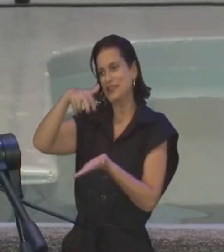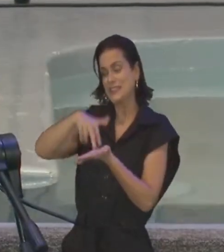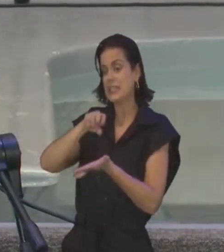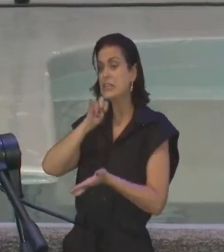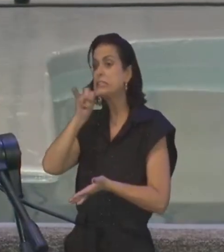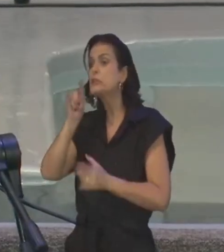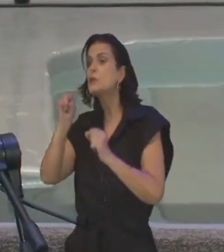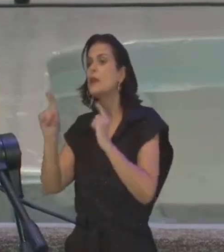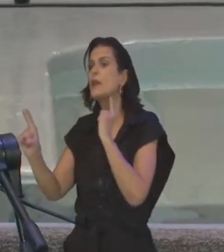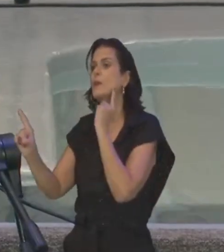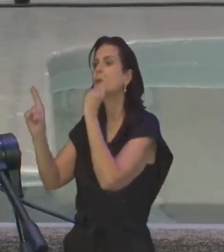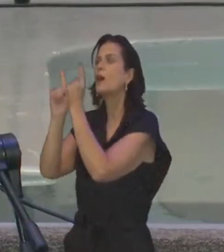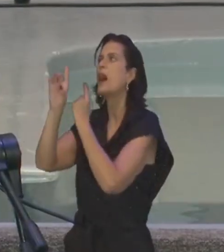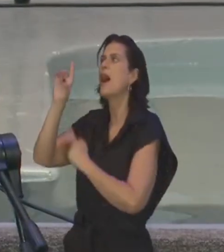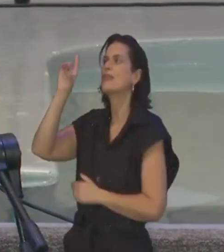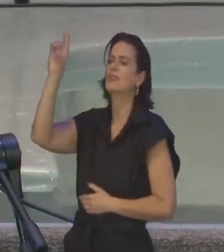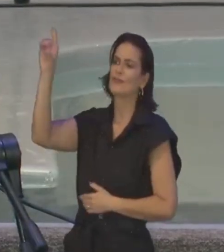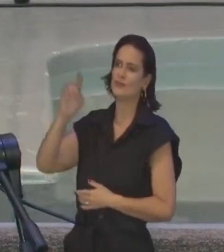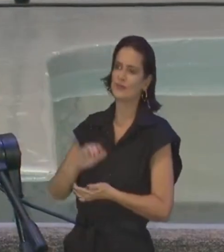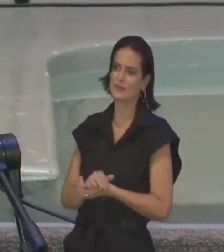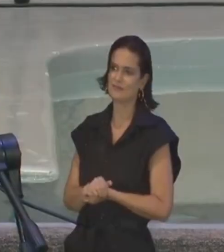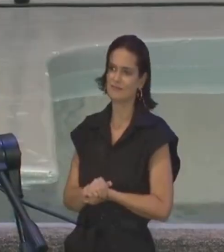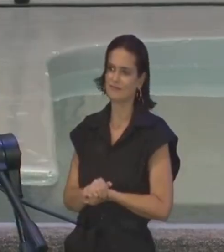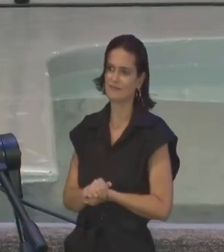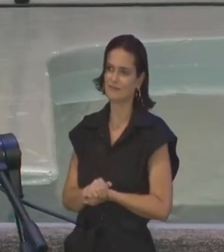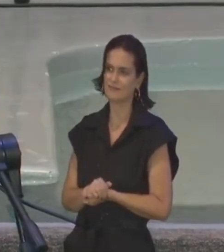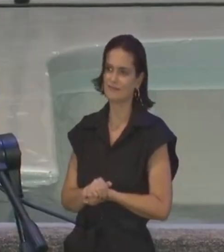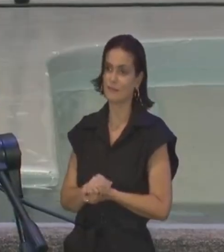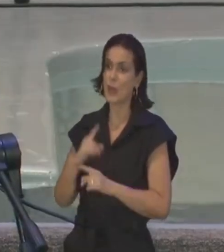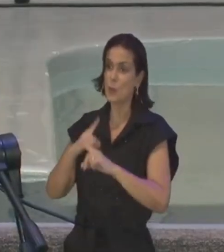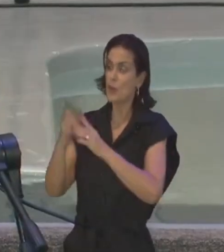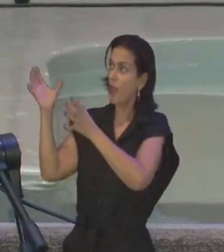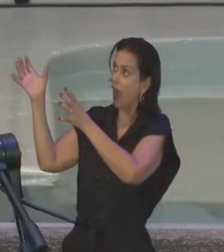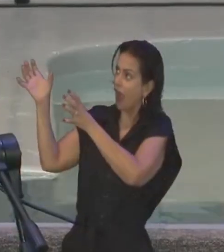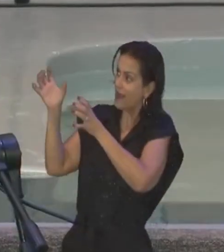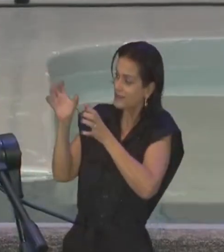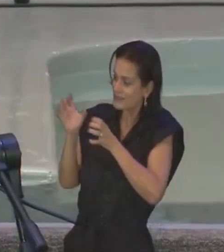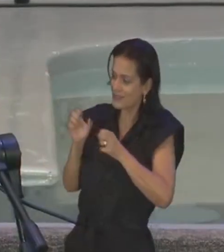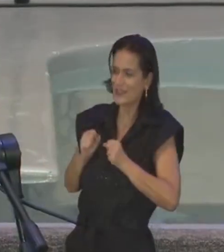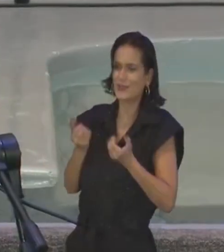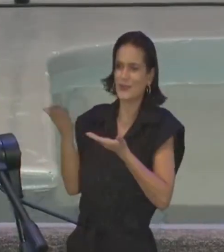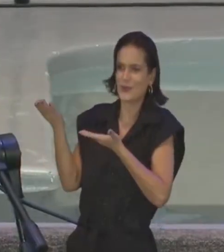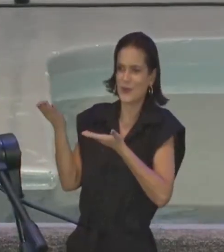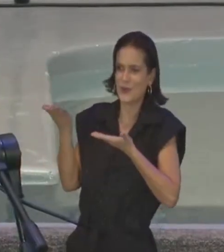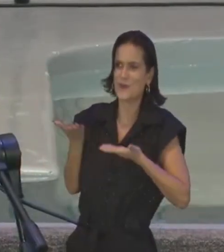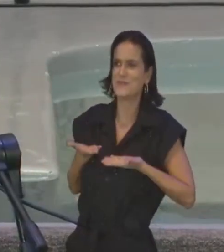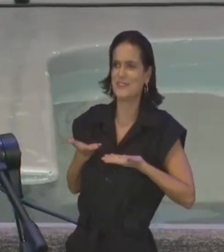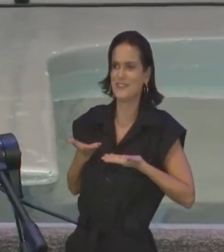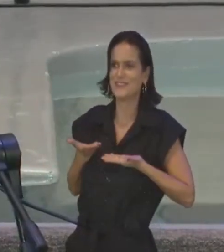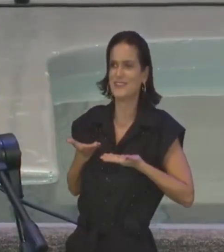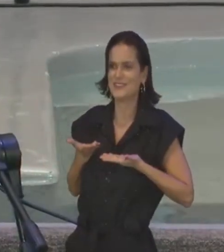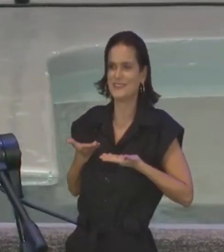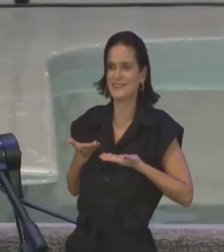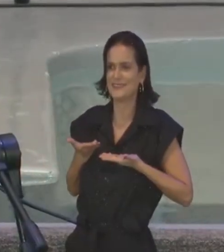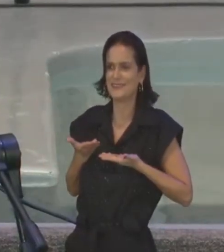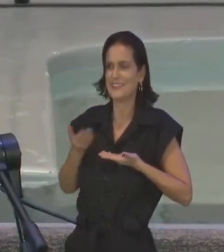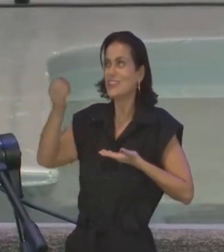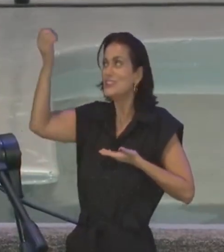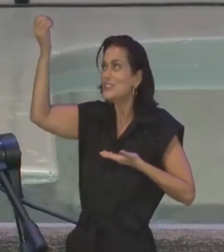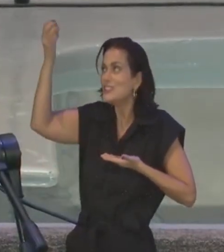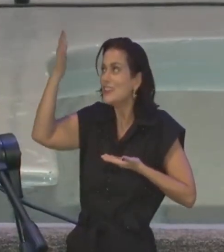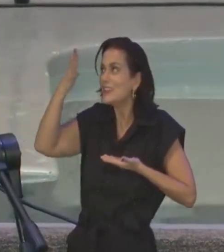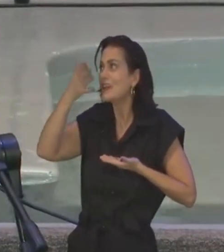na presença de Deus, por aceitar este convite gracioso do